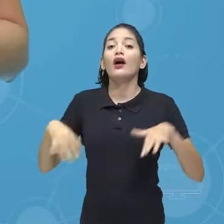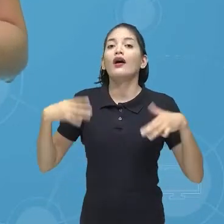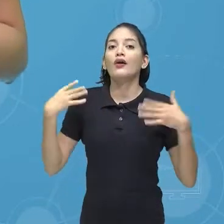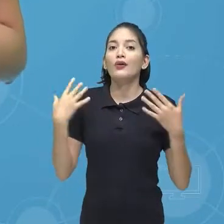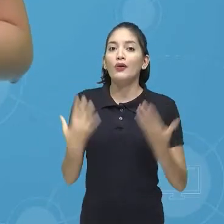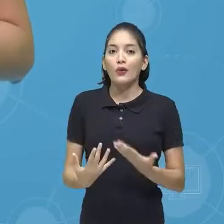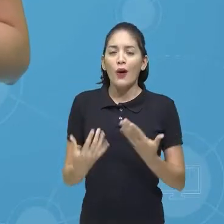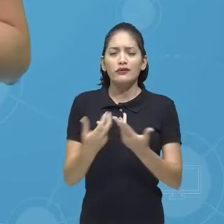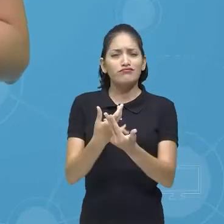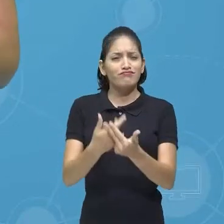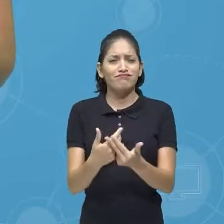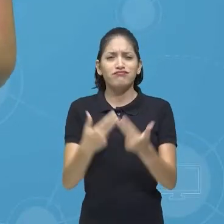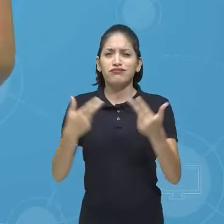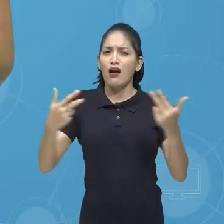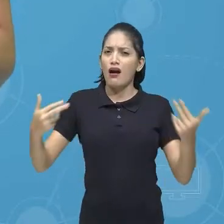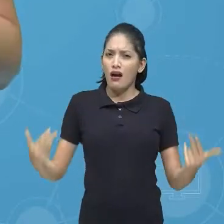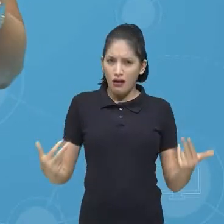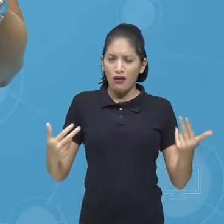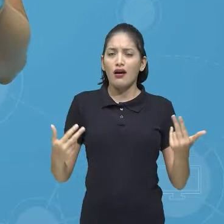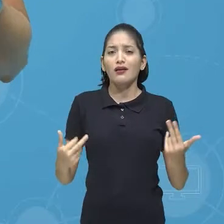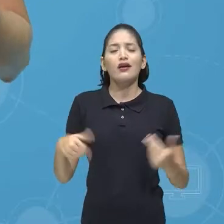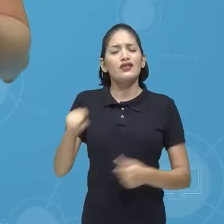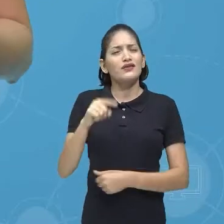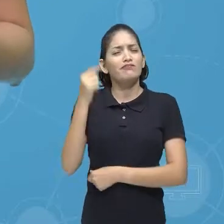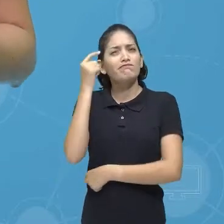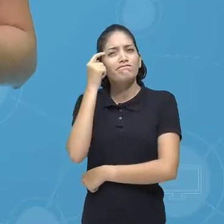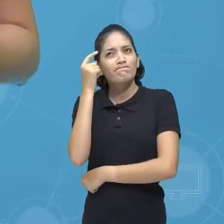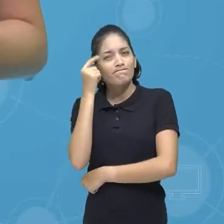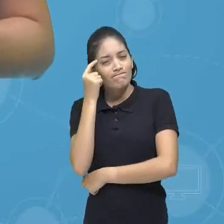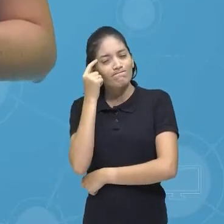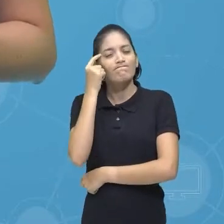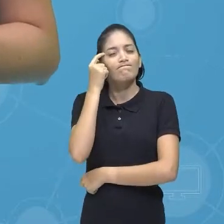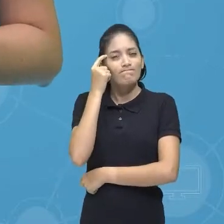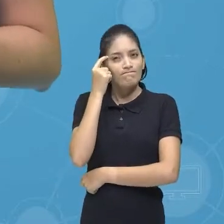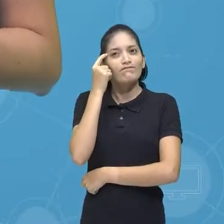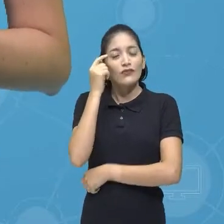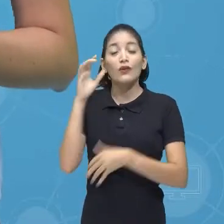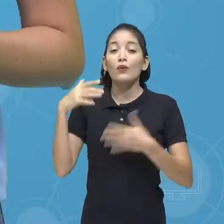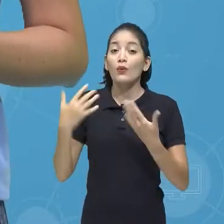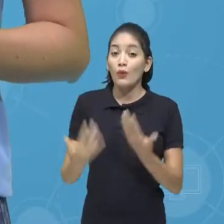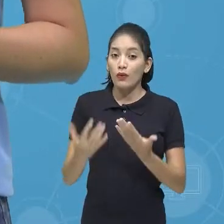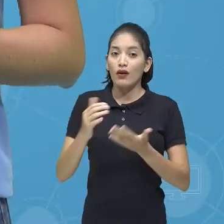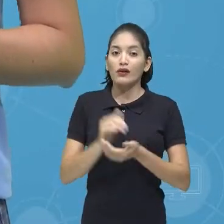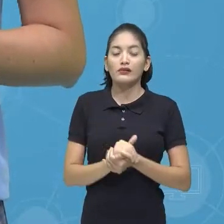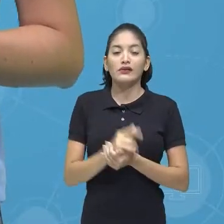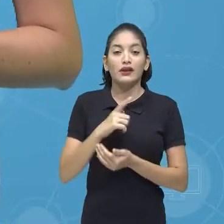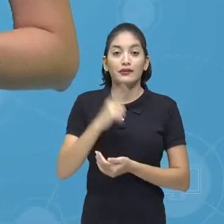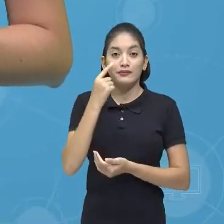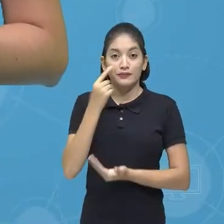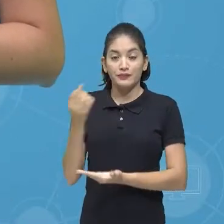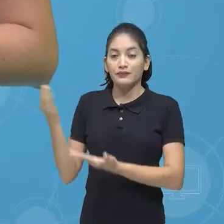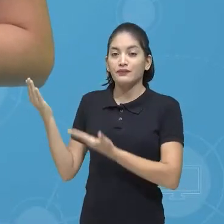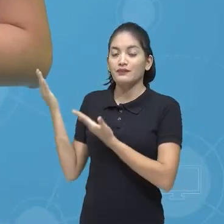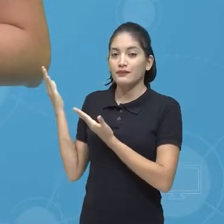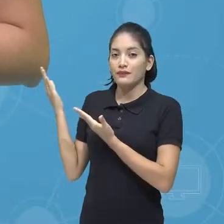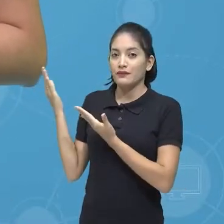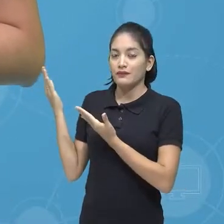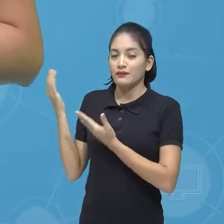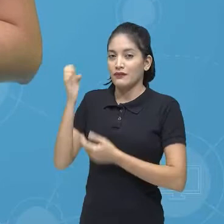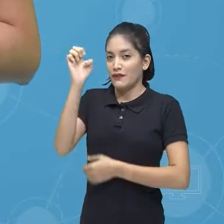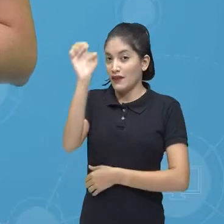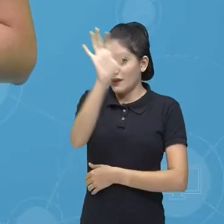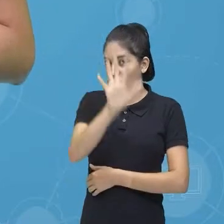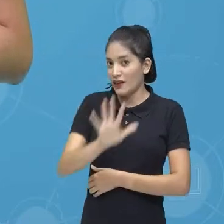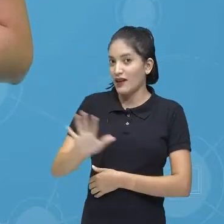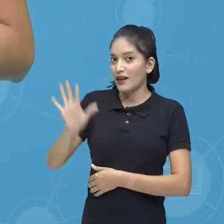essas diversidades, né? Vocês já pararam aí para pensar que a gente tem aqui, olha, o continente europeu,